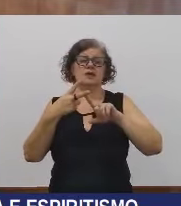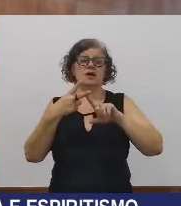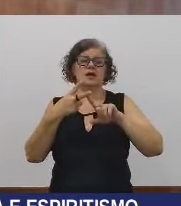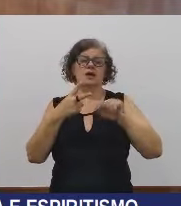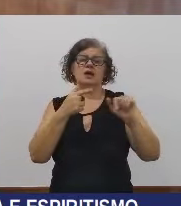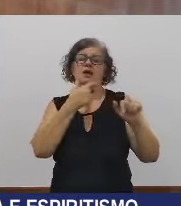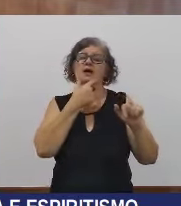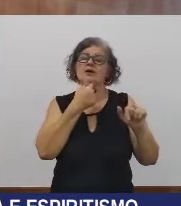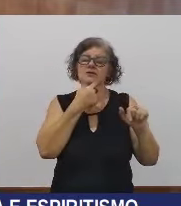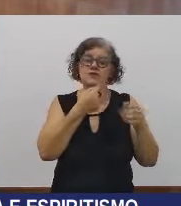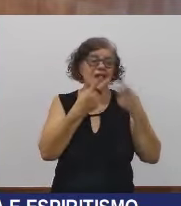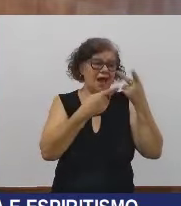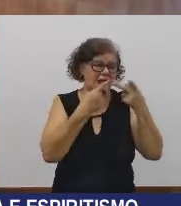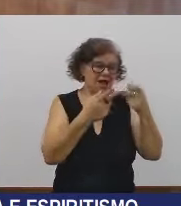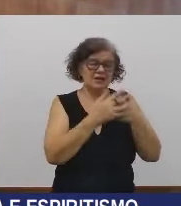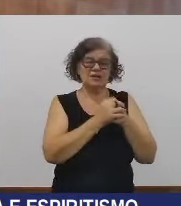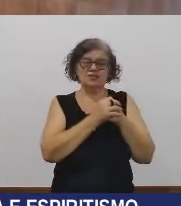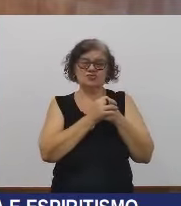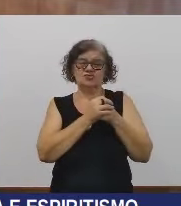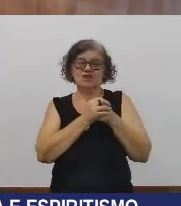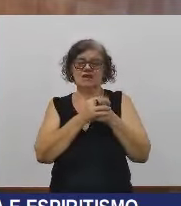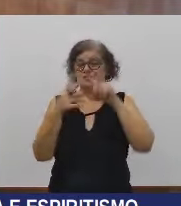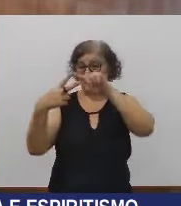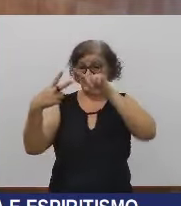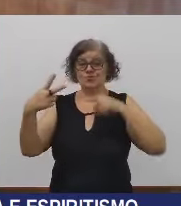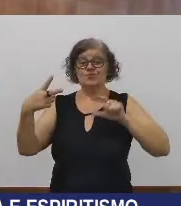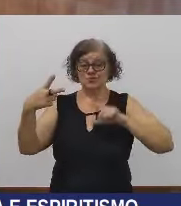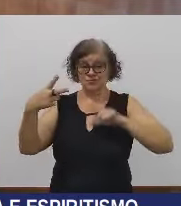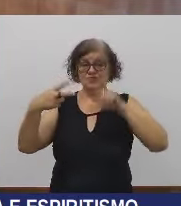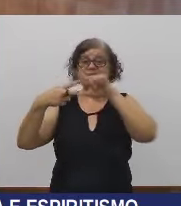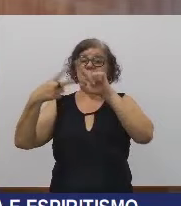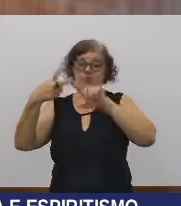Ele falou, a senhora acha que se eu fosse duas caras eu escolheria essa?